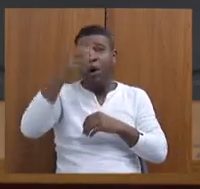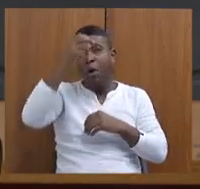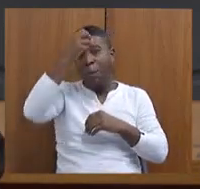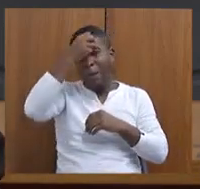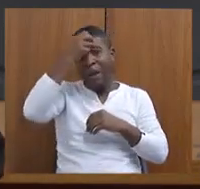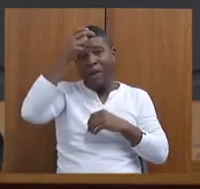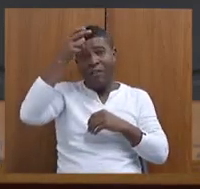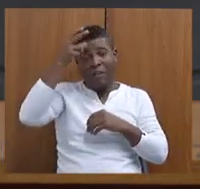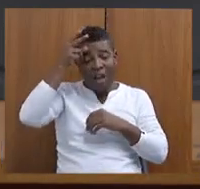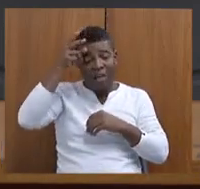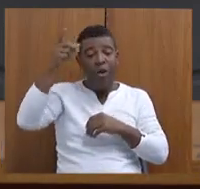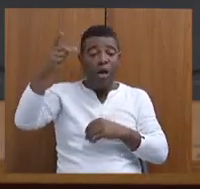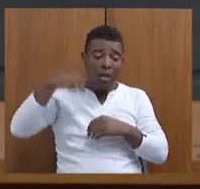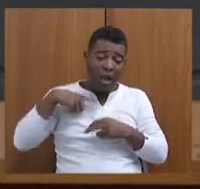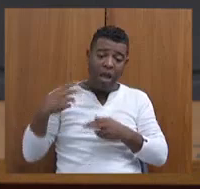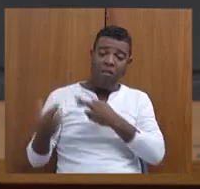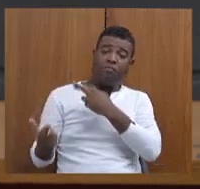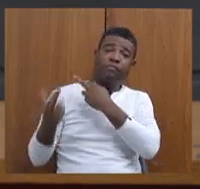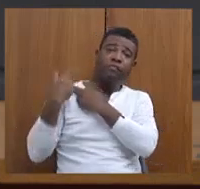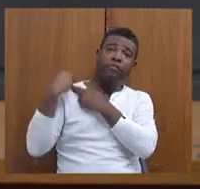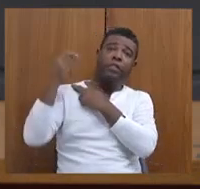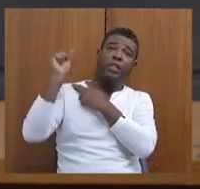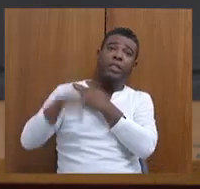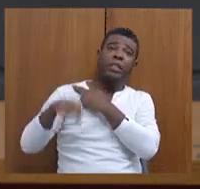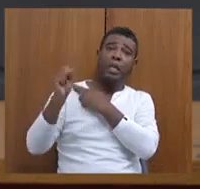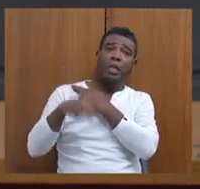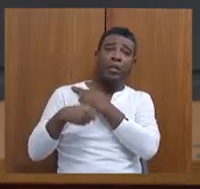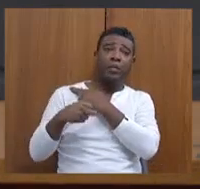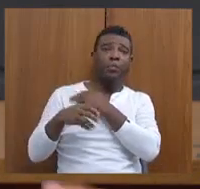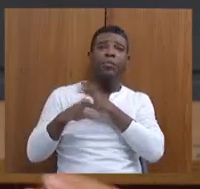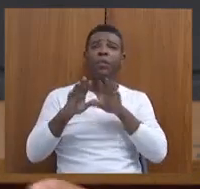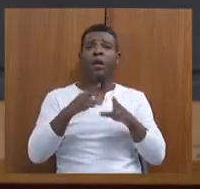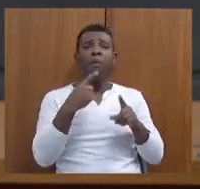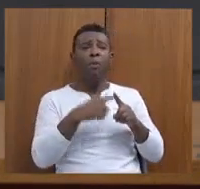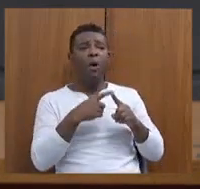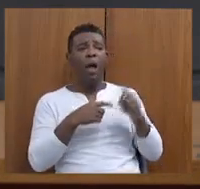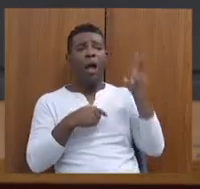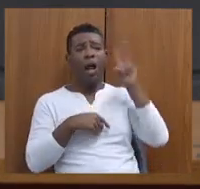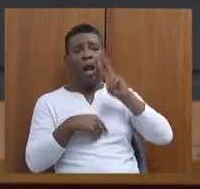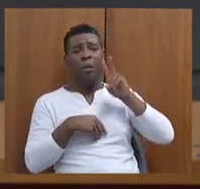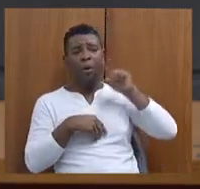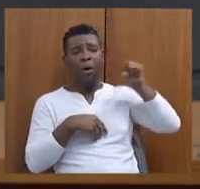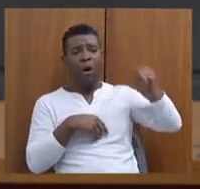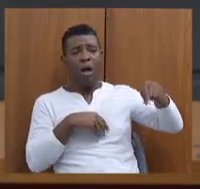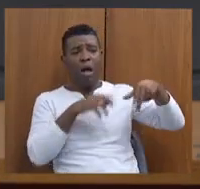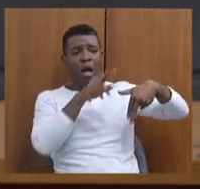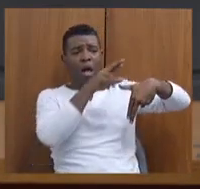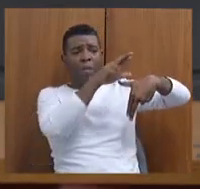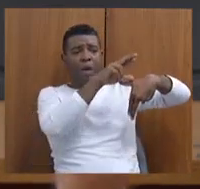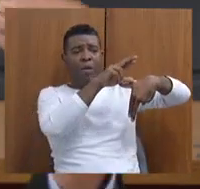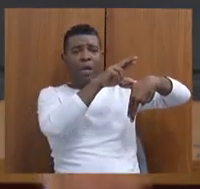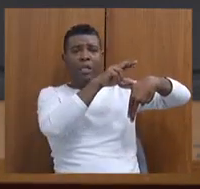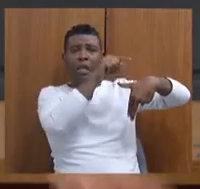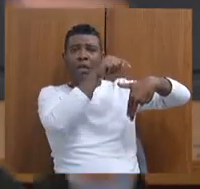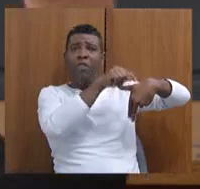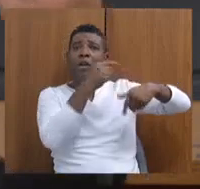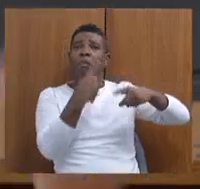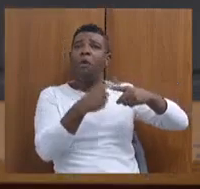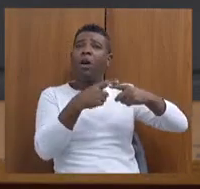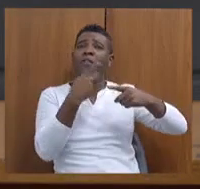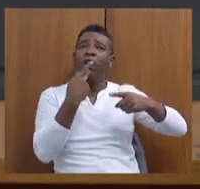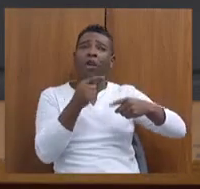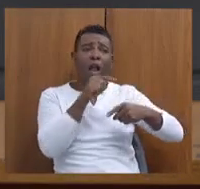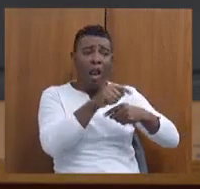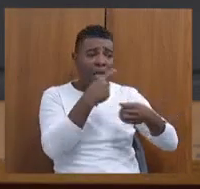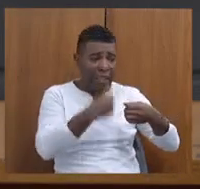exemplo de Ribeirão das Neves é impossível você não comparar uma cidade de 400 mil